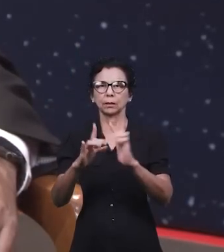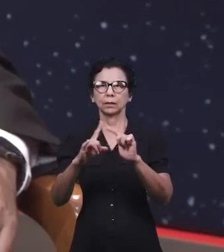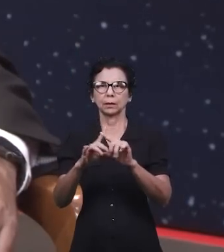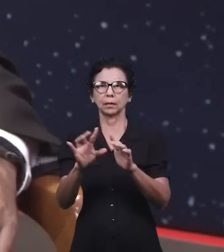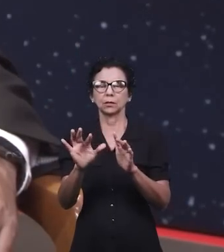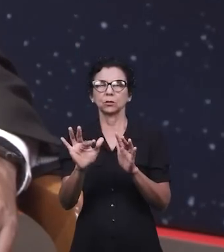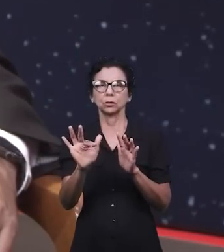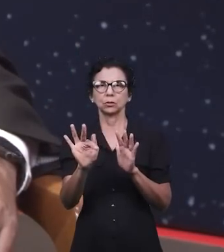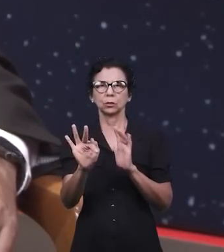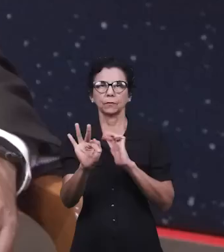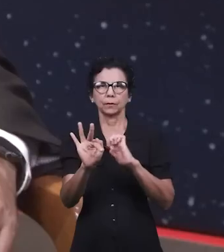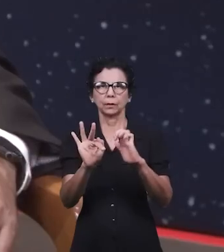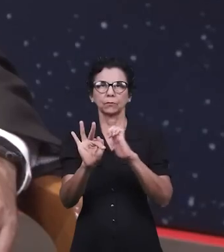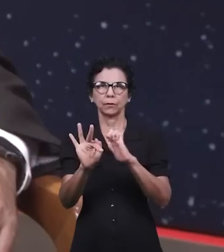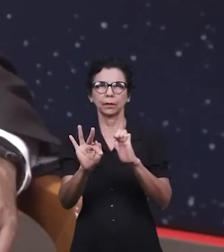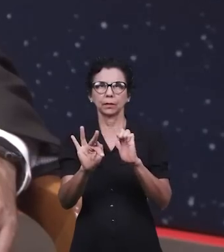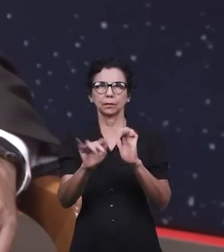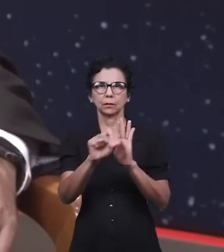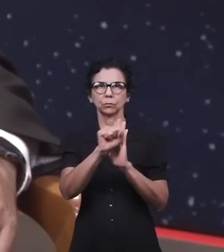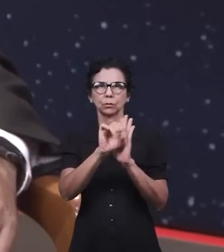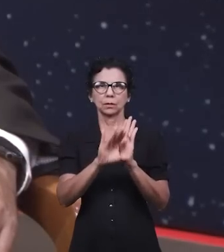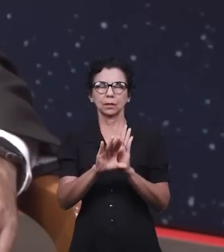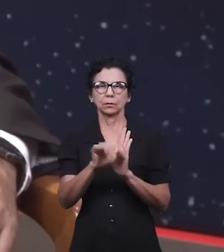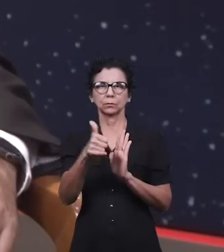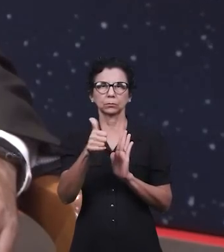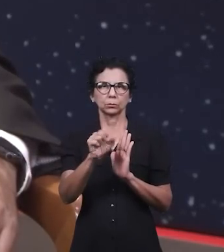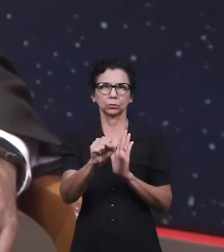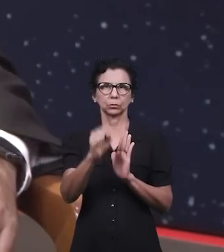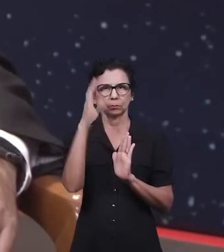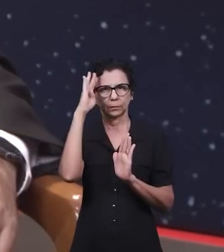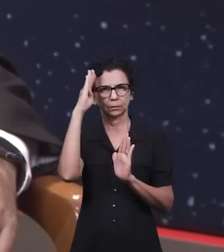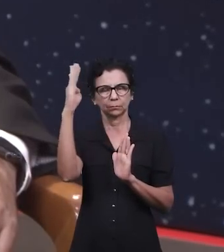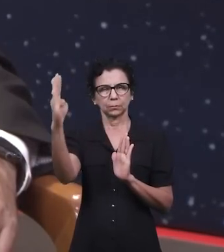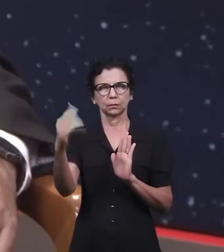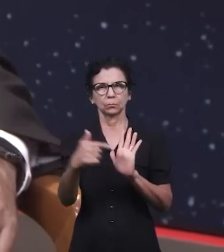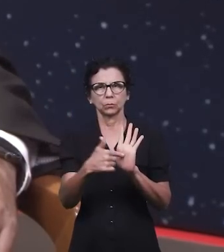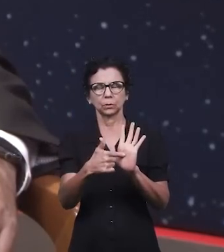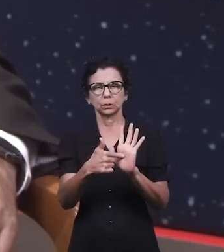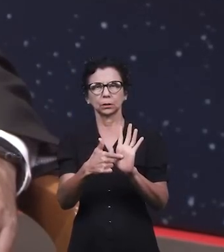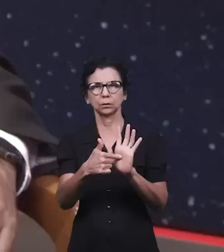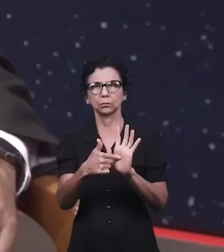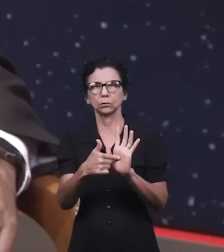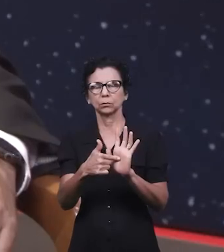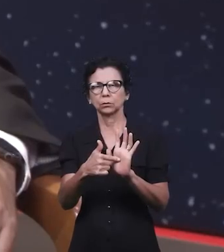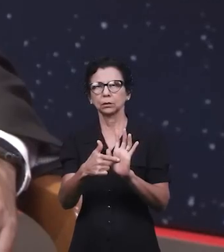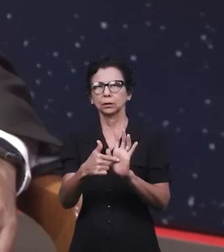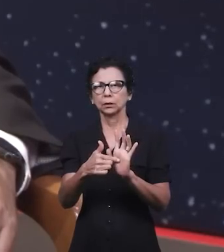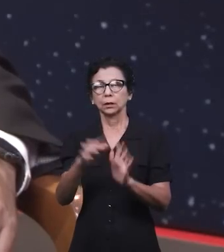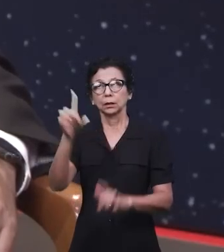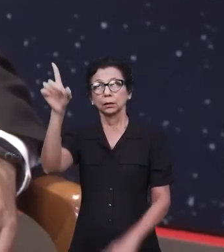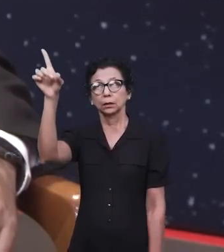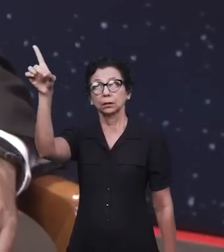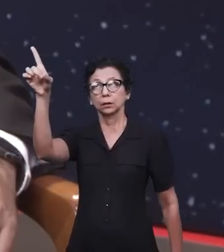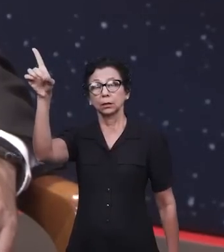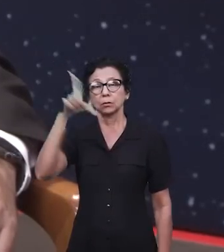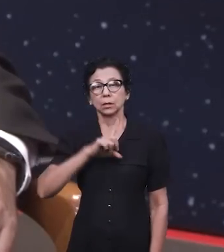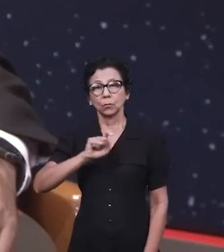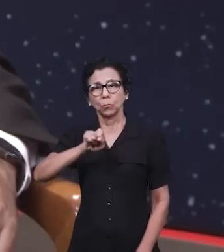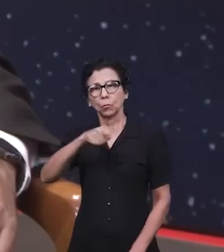grandes avivamentos do século XVIII, principalmente, mostrando que existe um Deus que tem uma